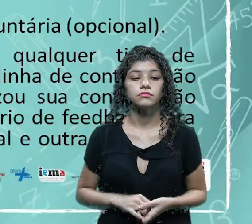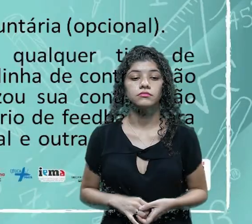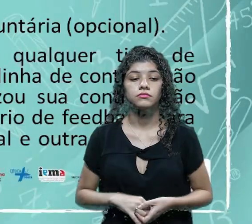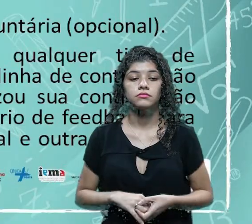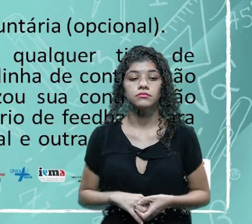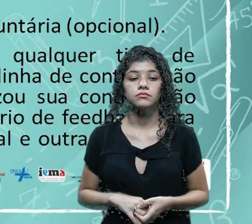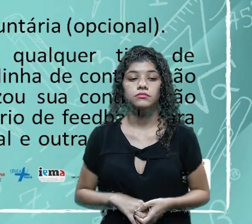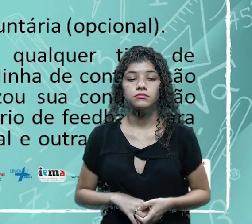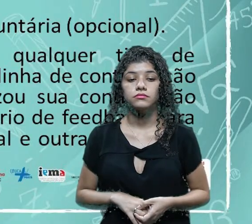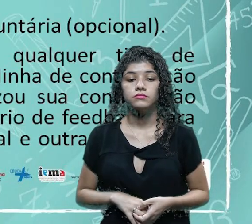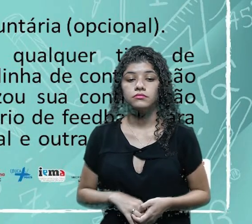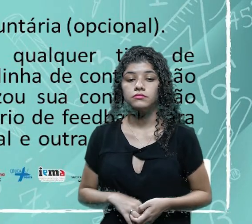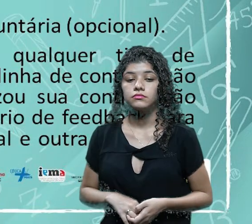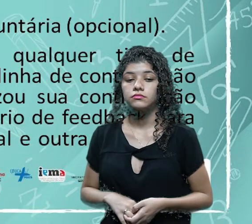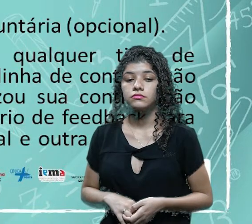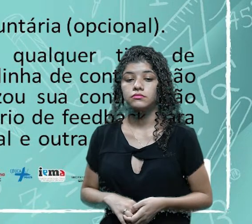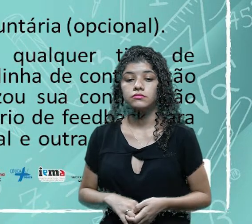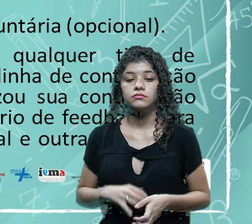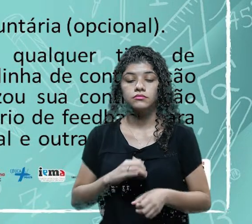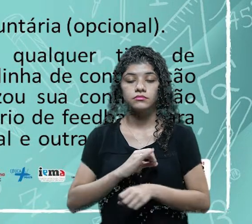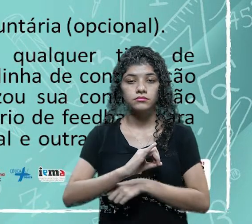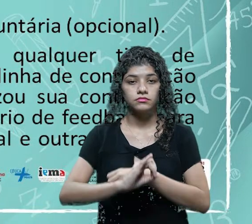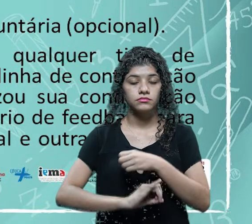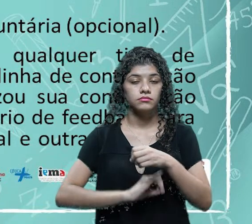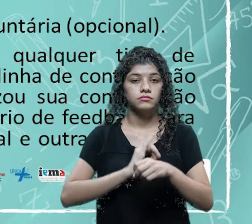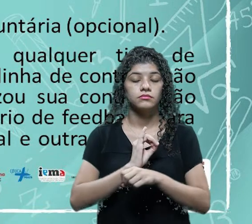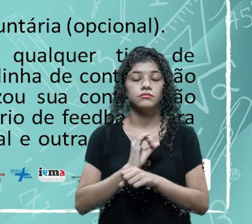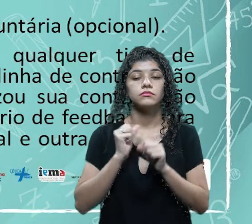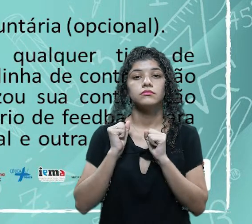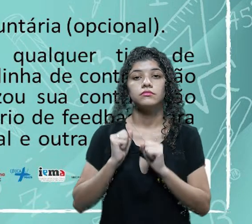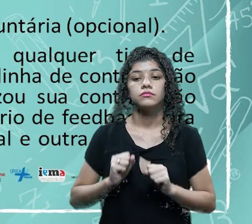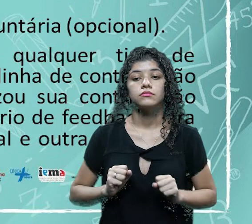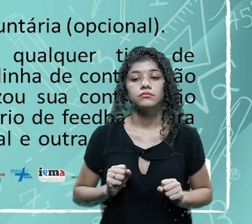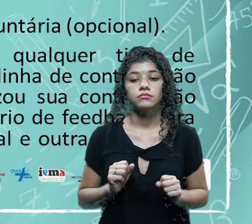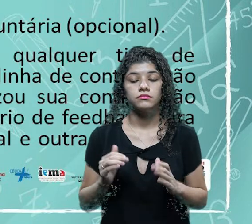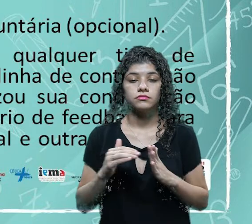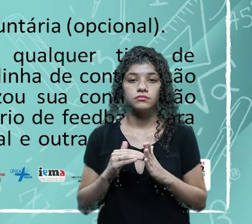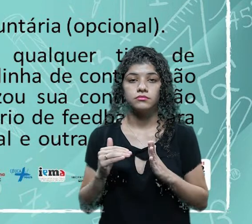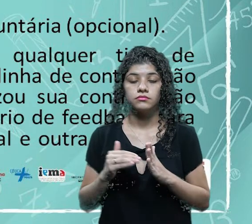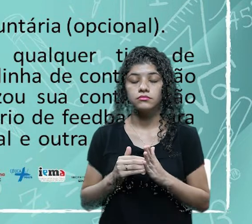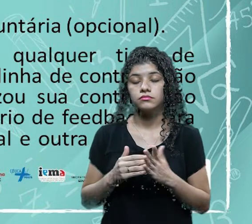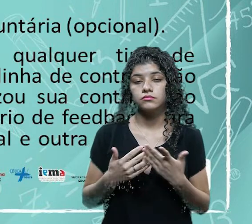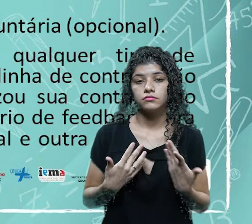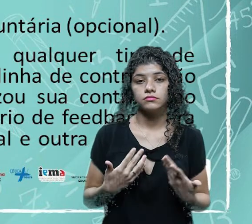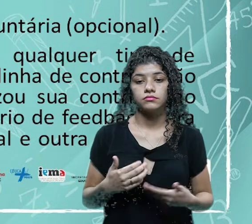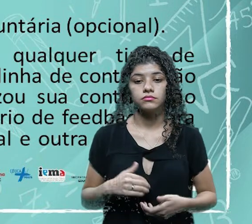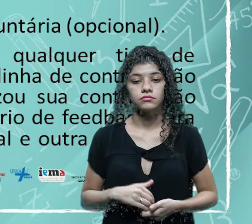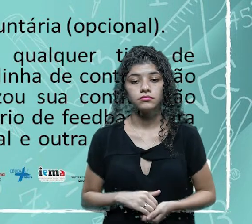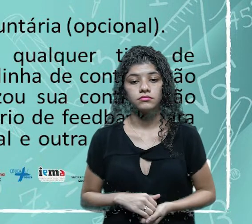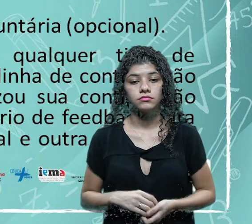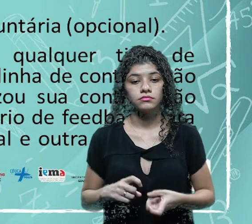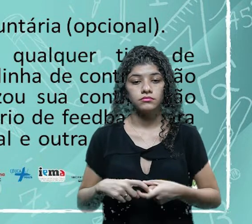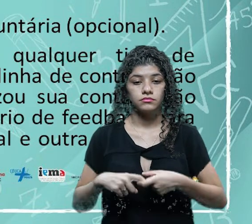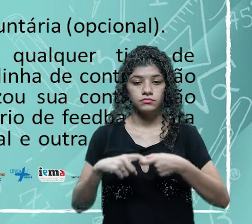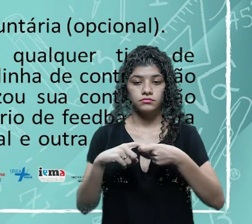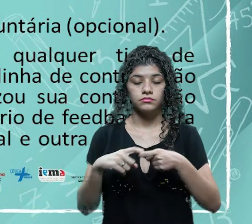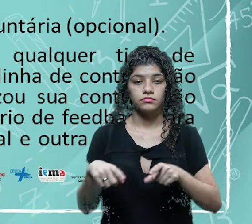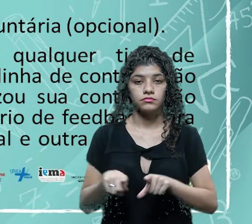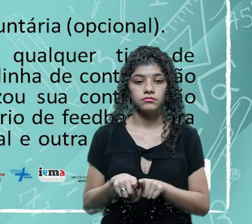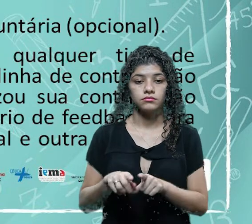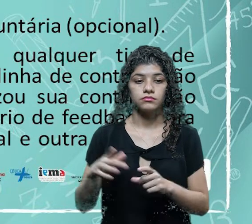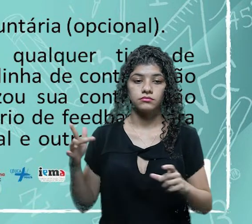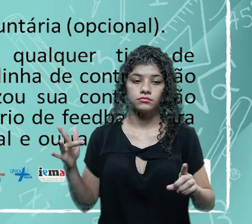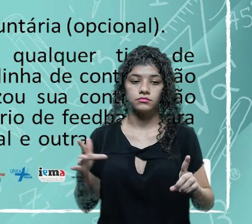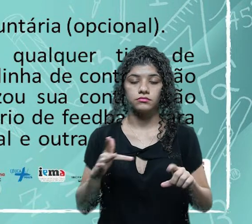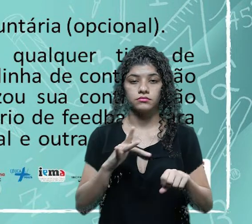programação e as inscrições né são online possibilita assim vagas limitadas se não o link